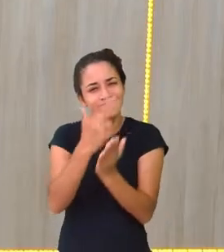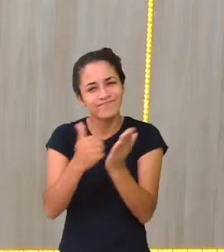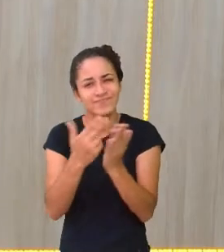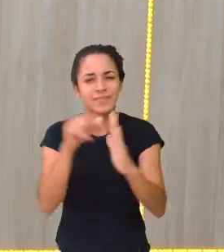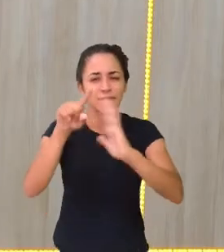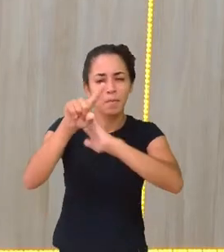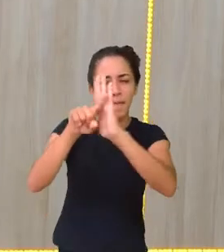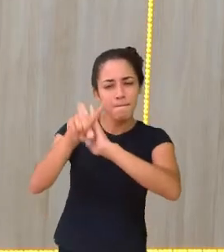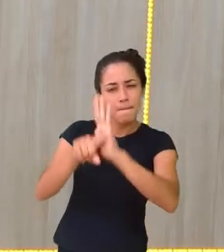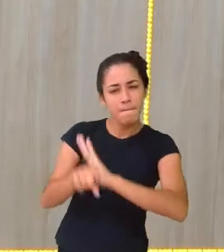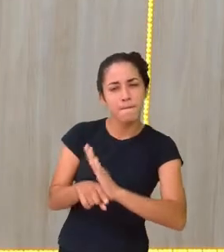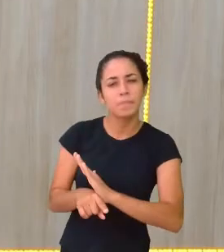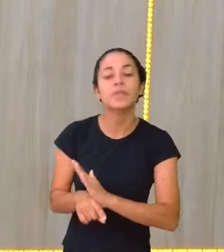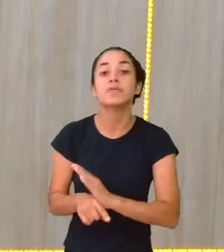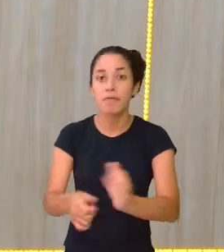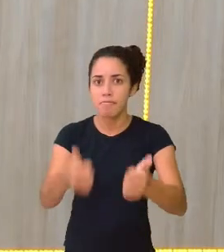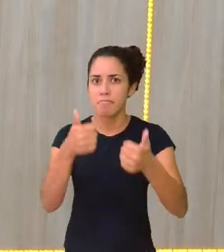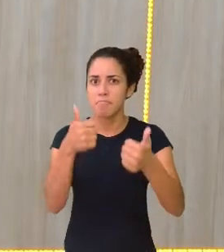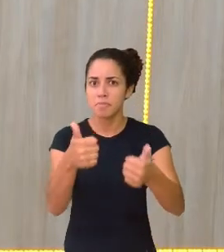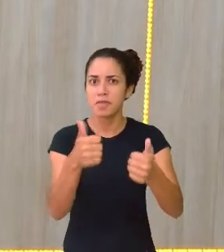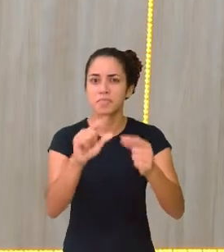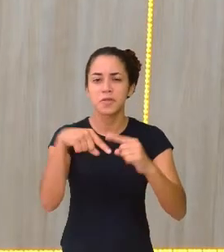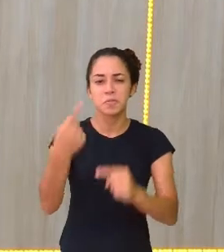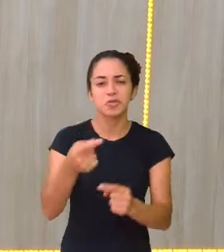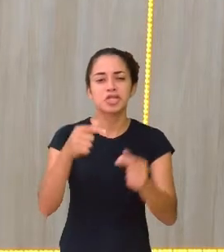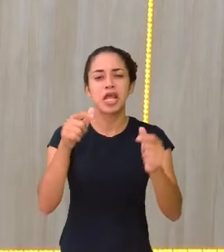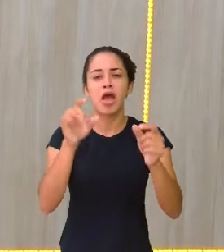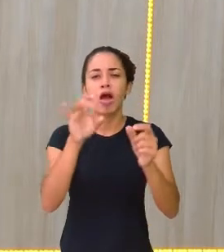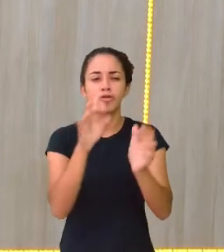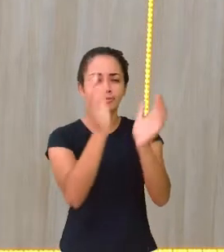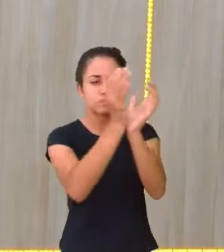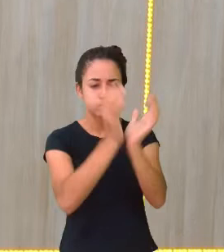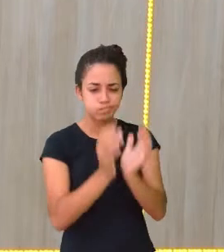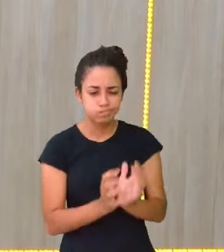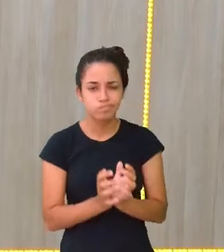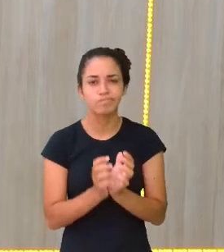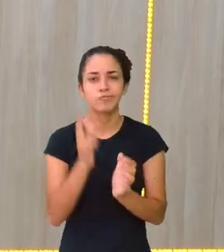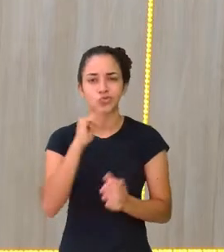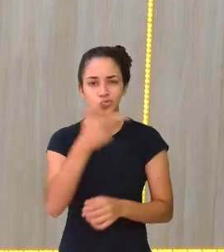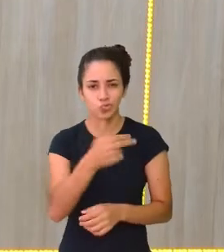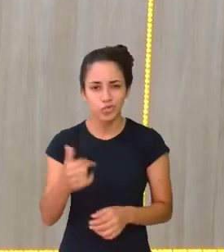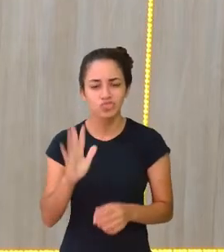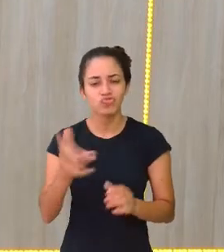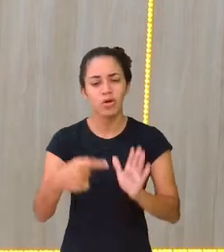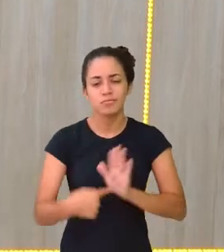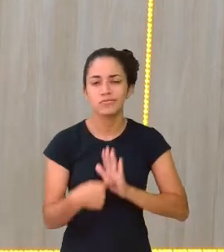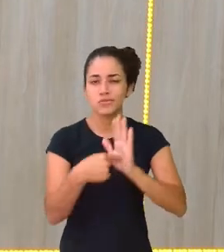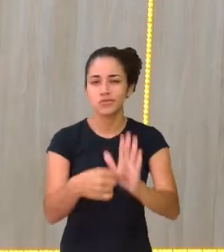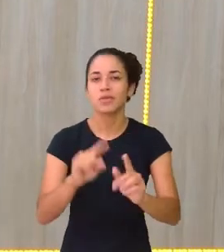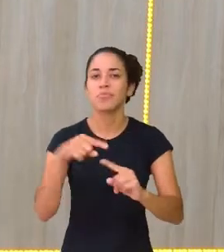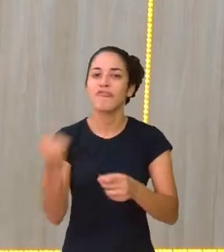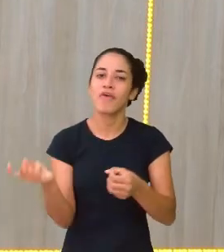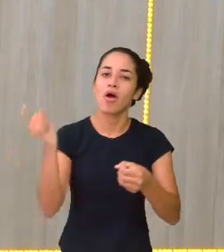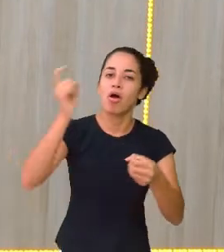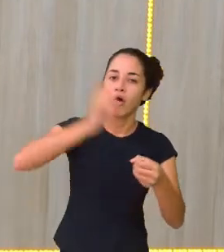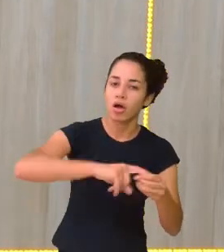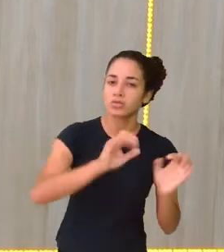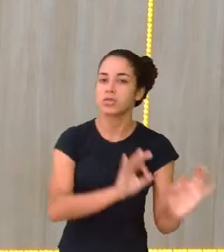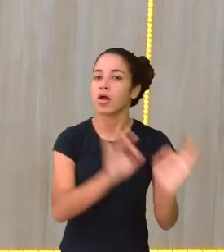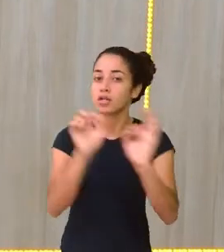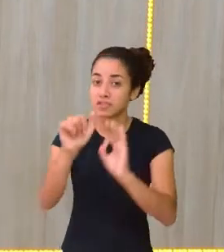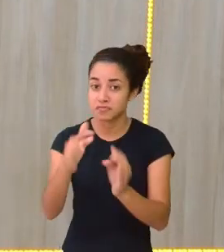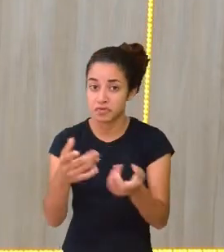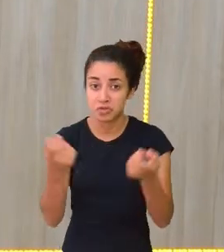a pesquisa bem, vê cada grupo de nutrientes que também foram apresentados, volta para assistir essa aula, se achar